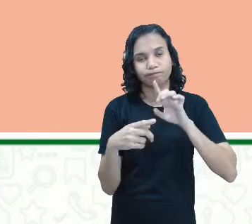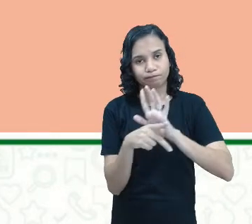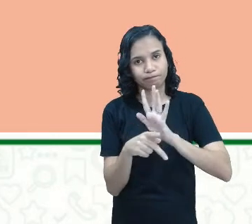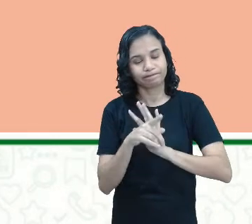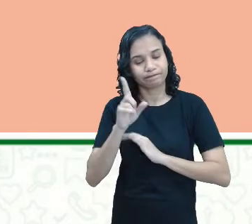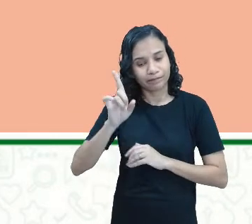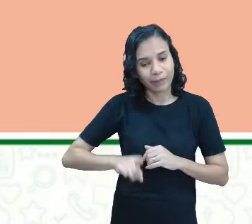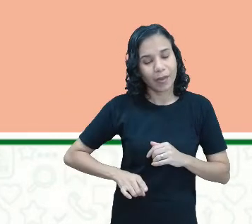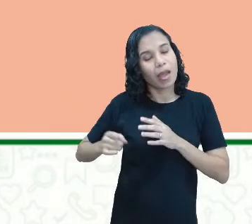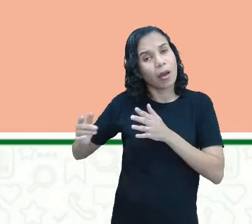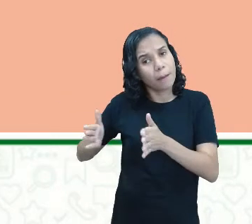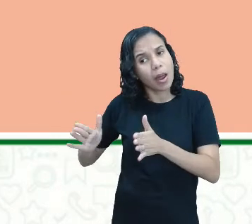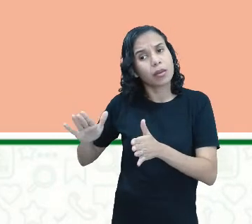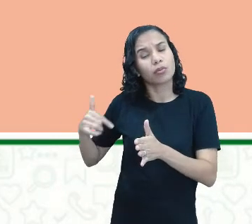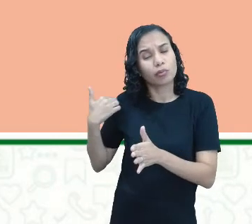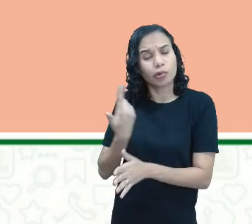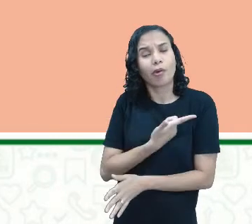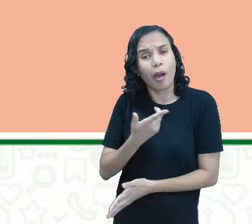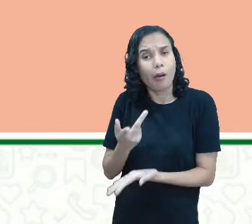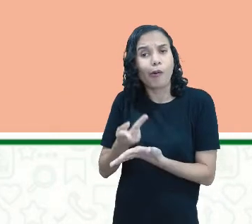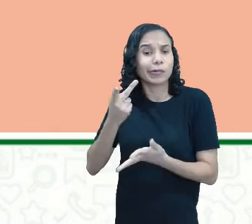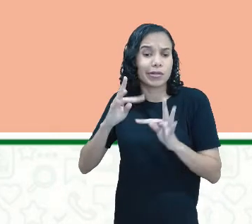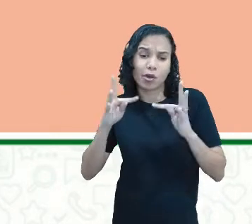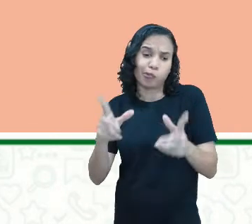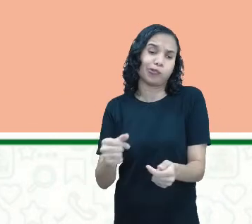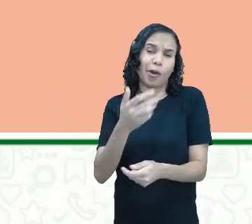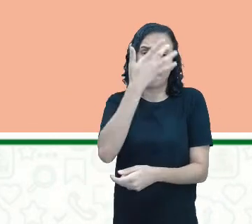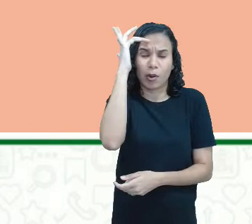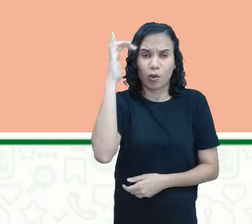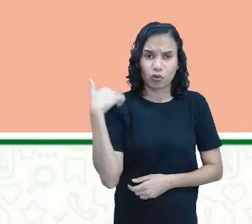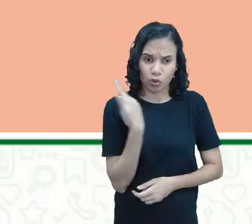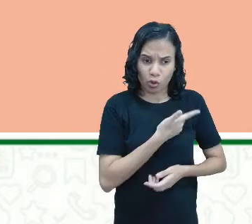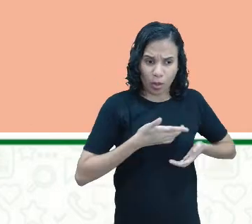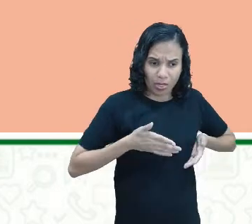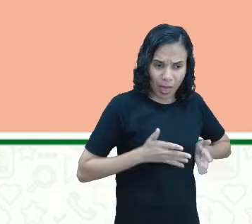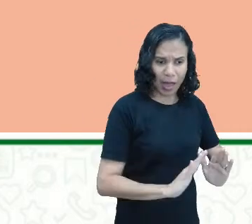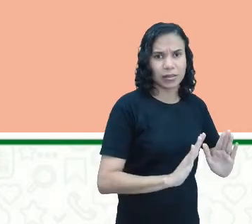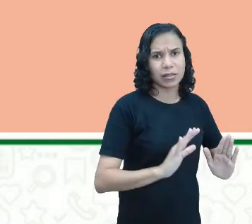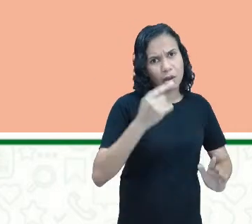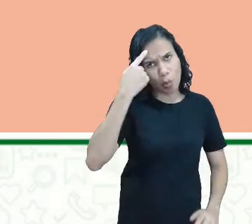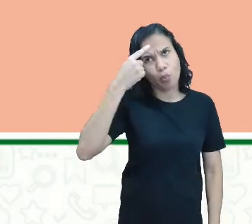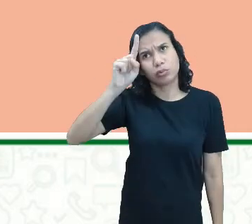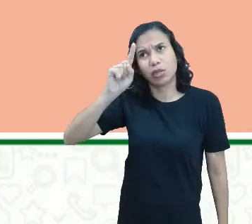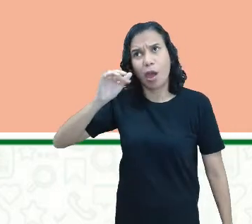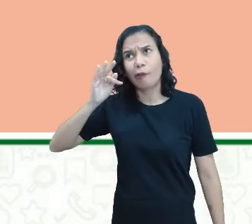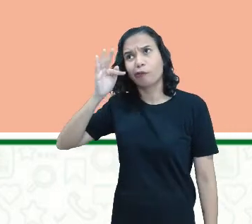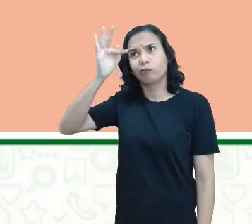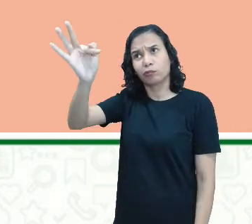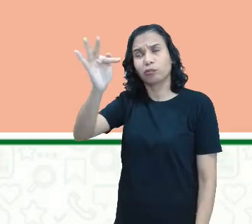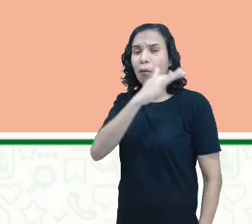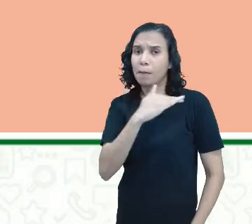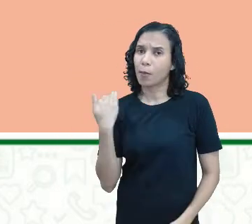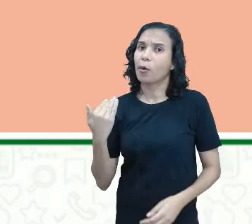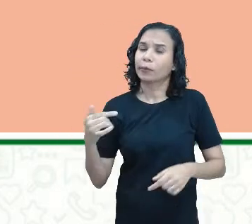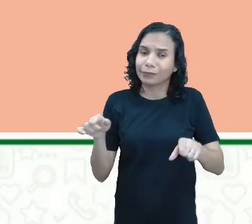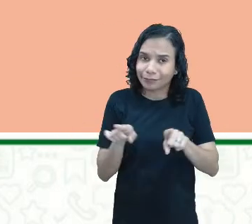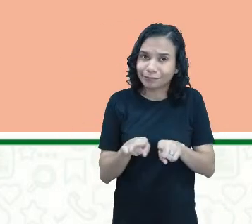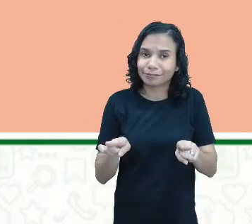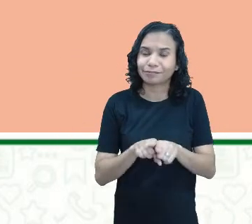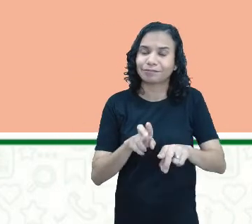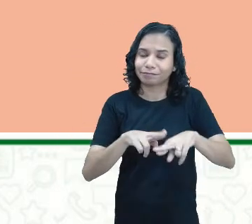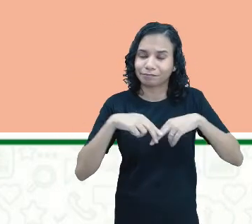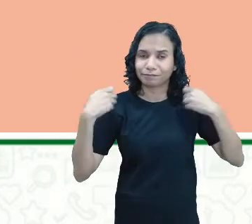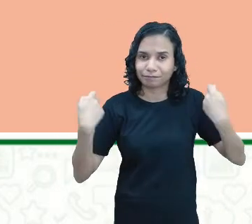é toda essa fase que nós vamos passar. Todos nós que nascemos, nós iremos passar por todas essas fases. Por isso